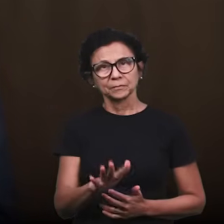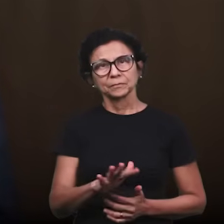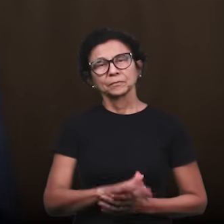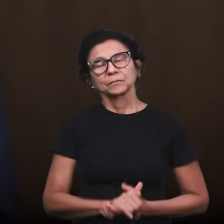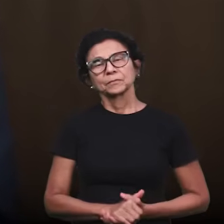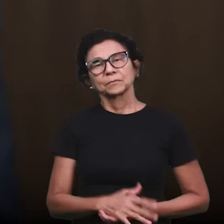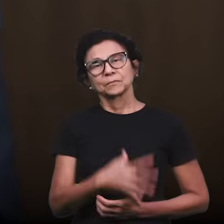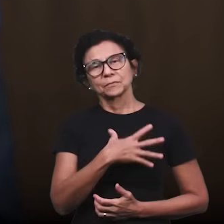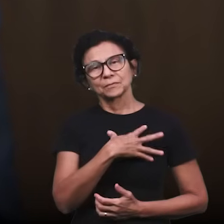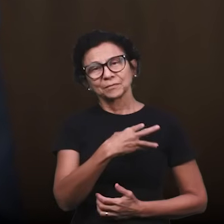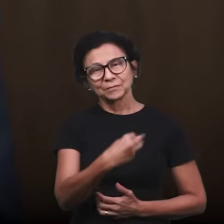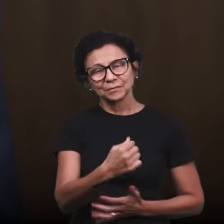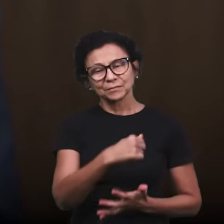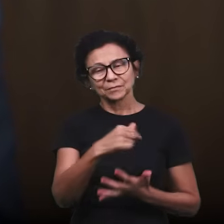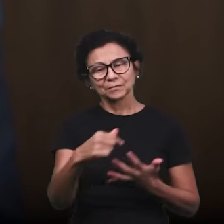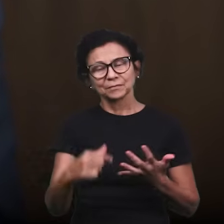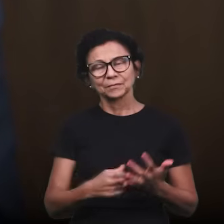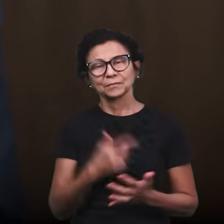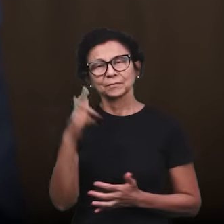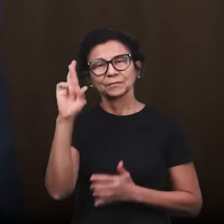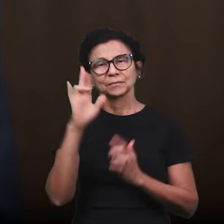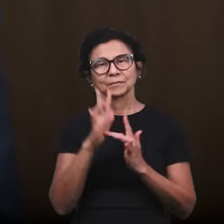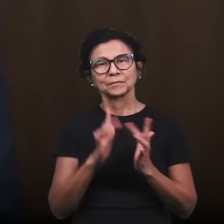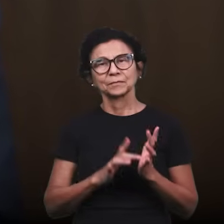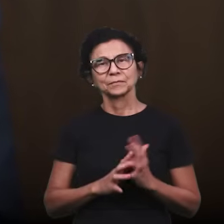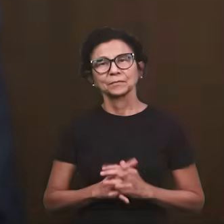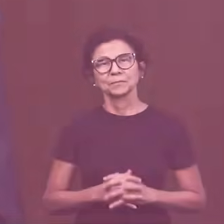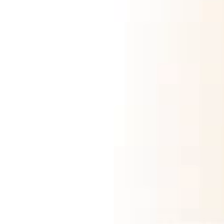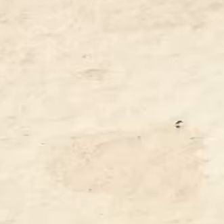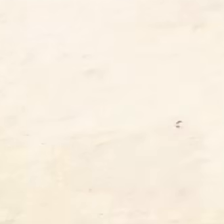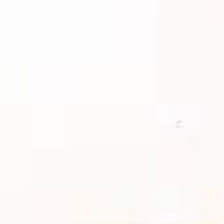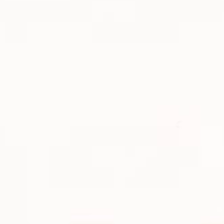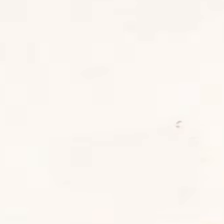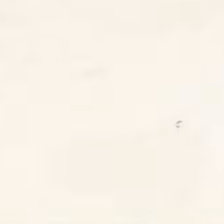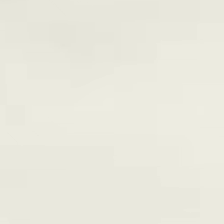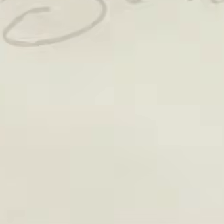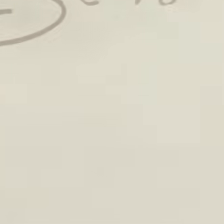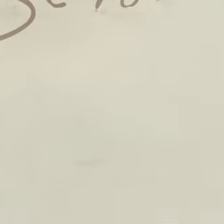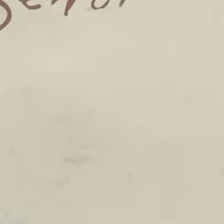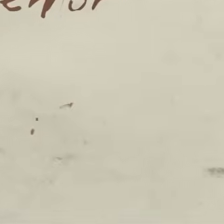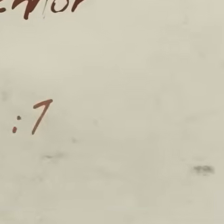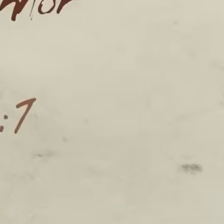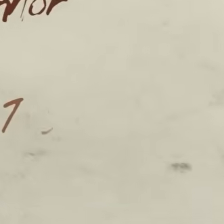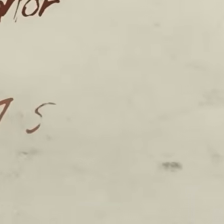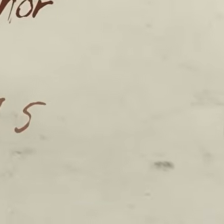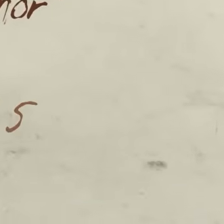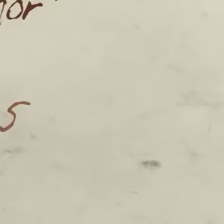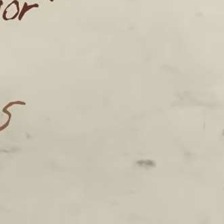Que Deus abençoe os seus filhos. A paz do Senhor.